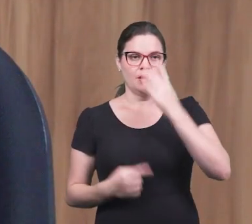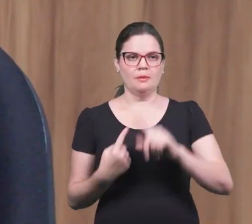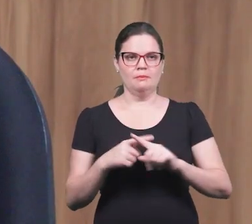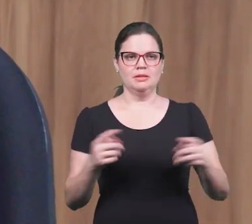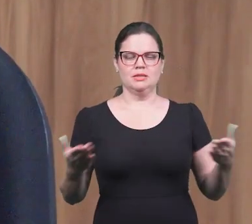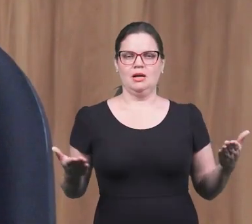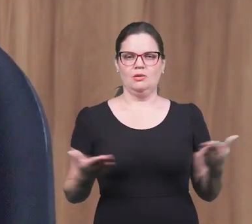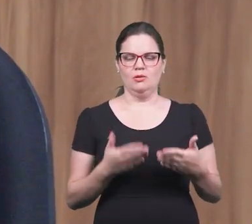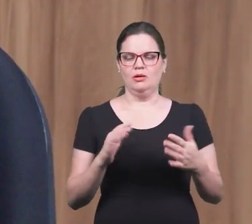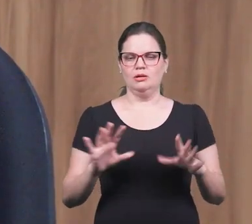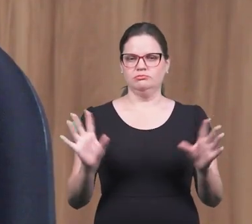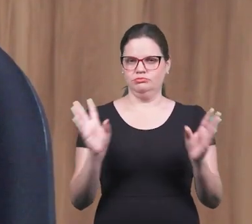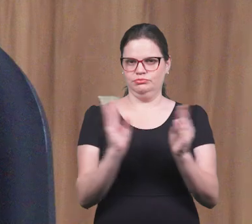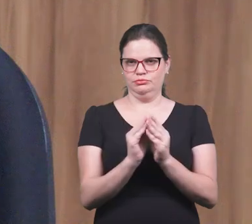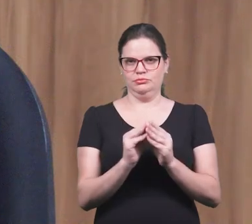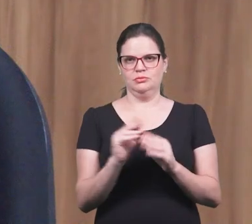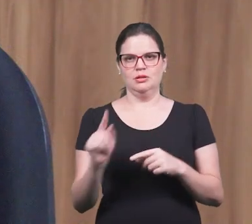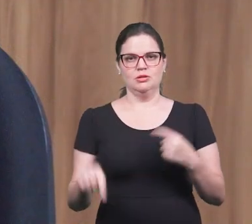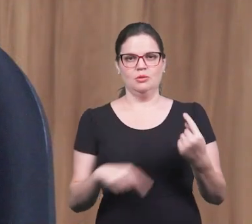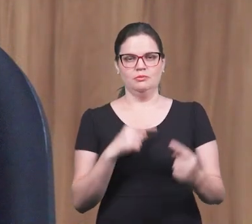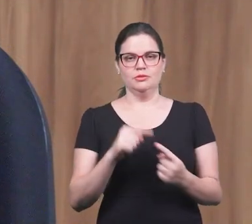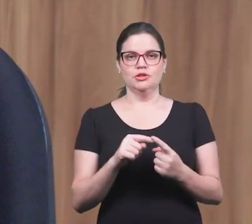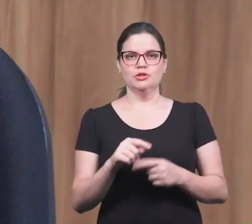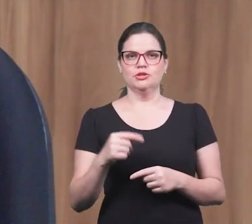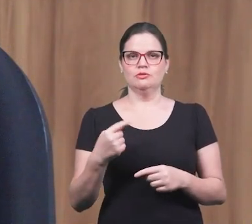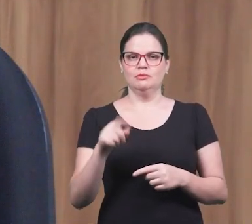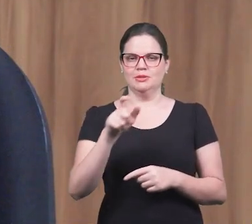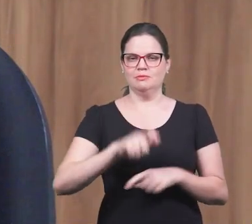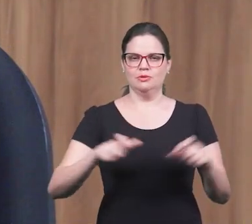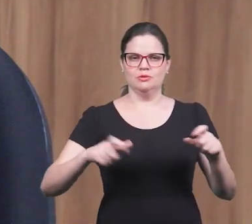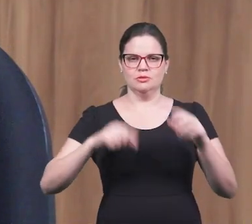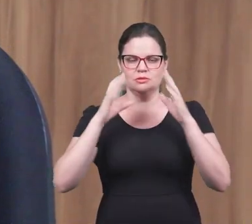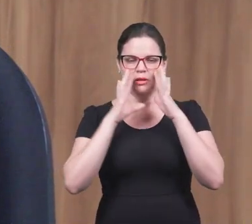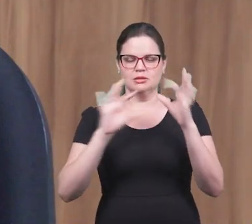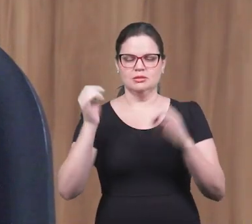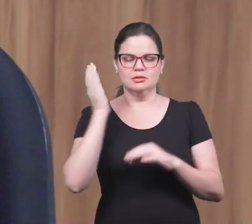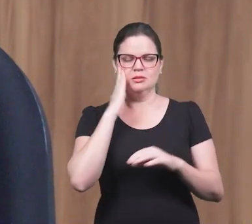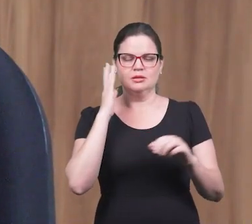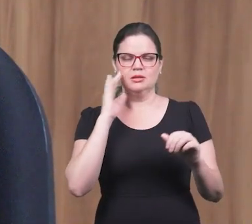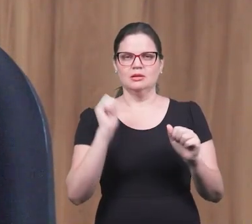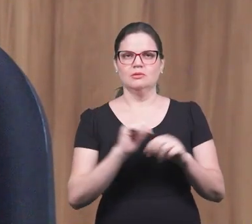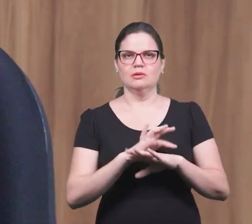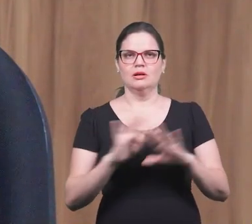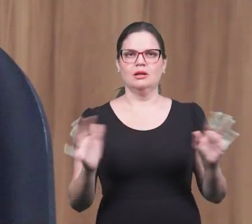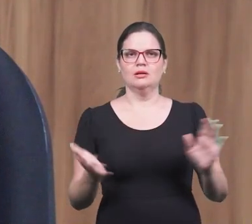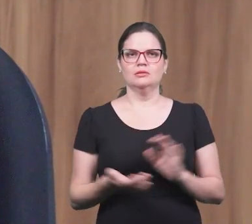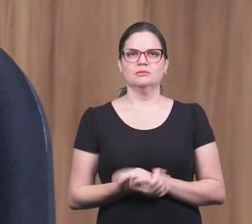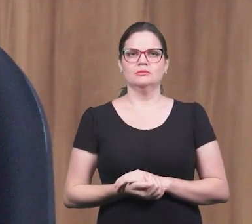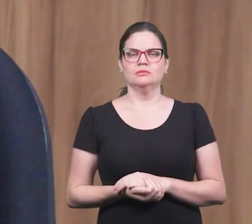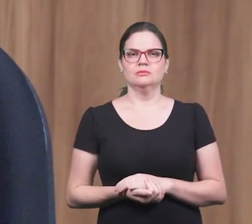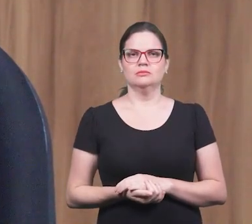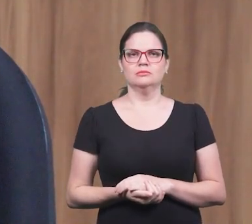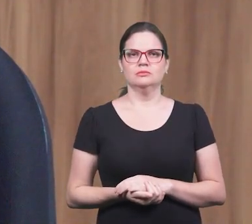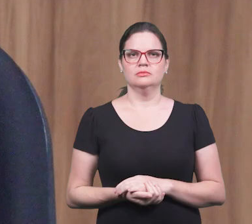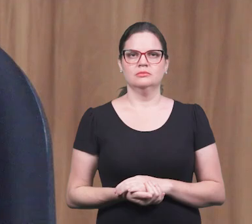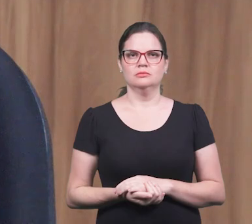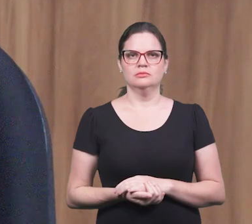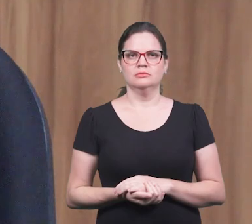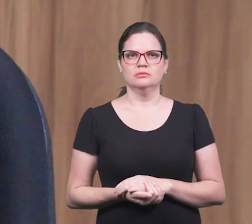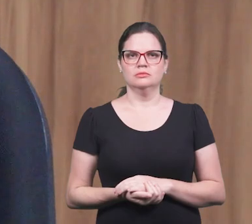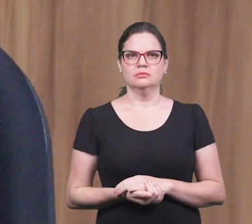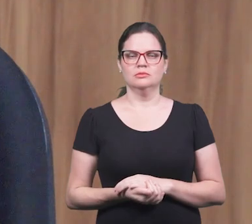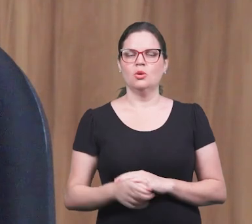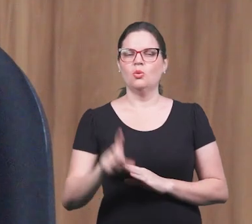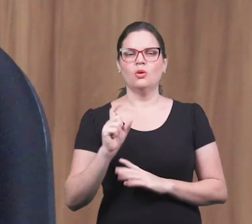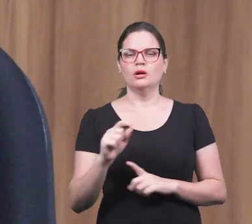para nós, o nosso entendimento, todos nós, né? Estamos acompanhando de uma maneira objetiva. O que o companheiro assim traria